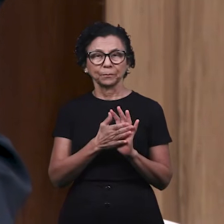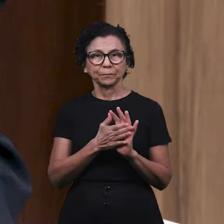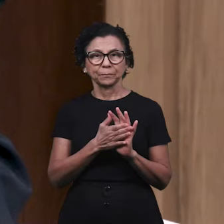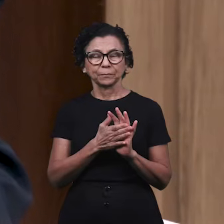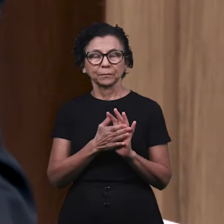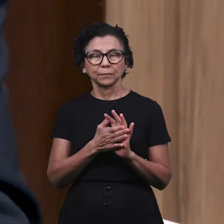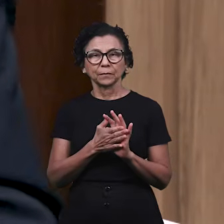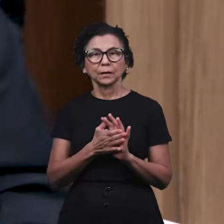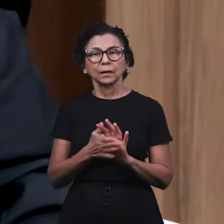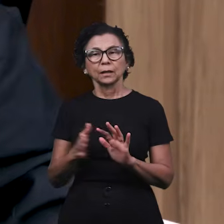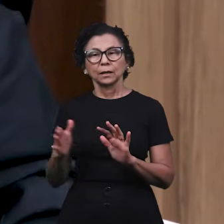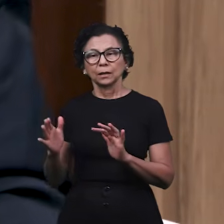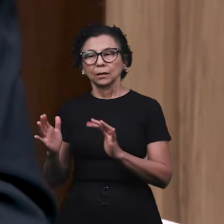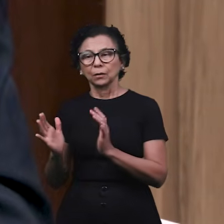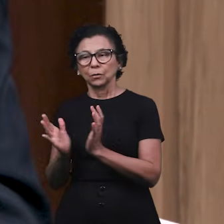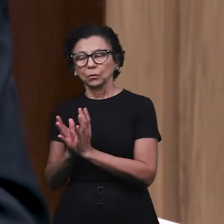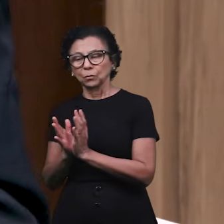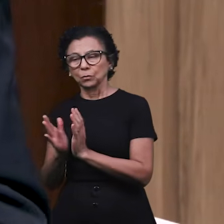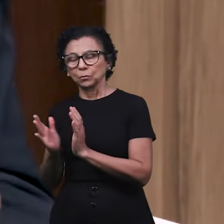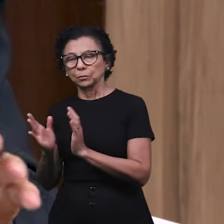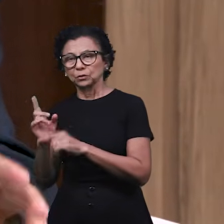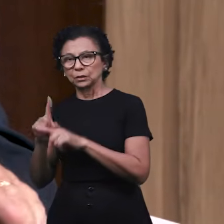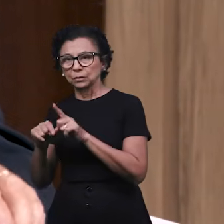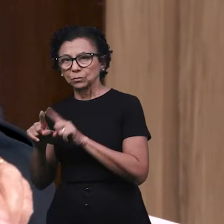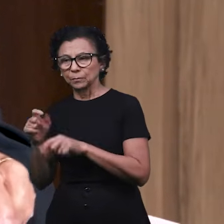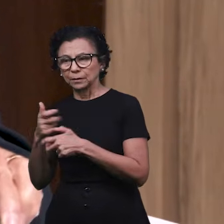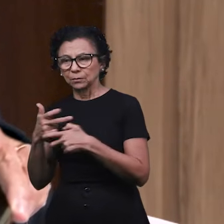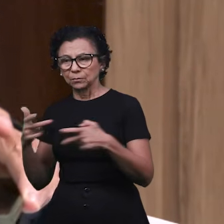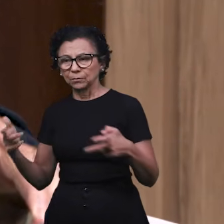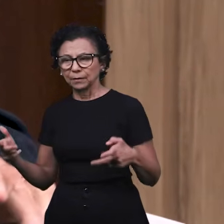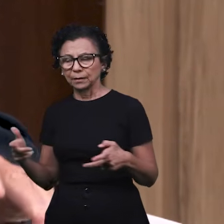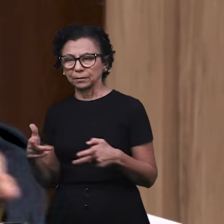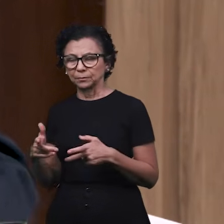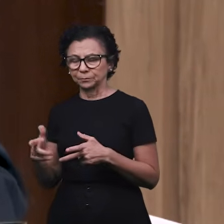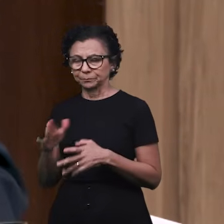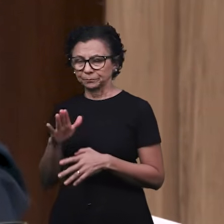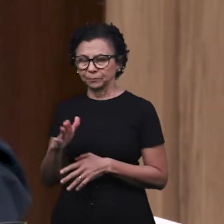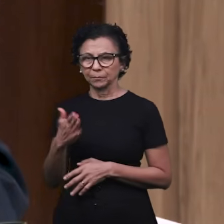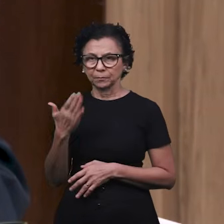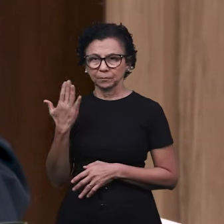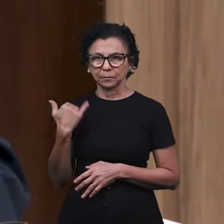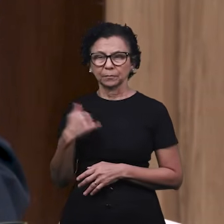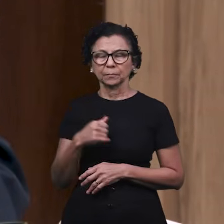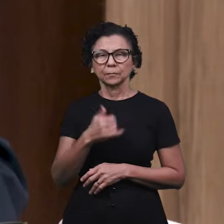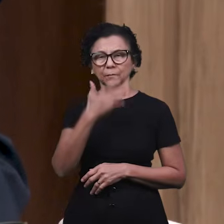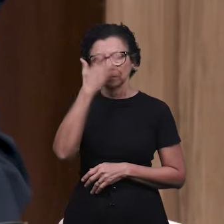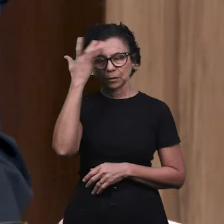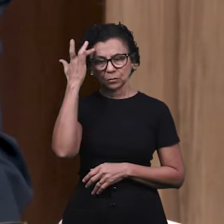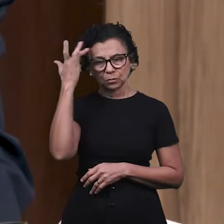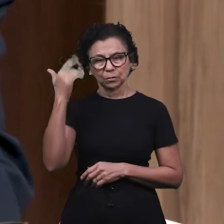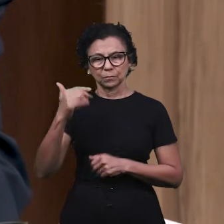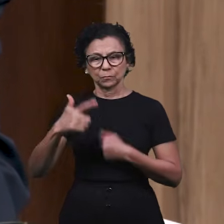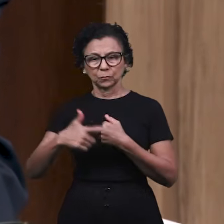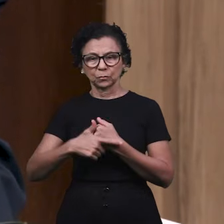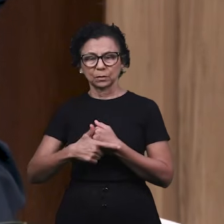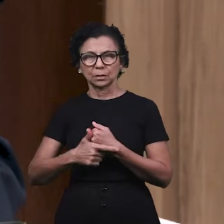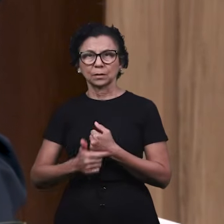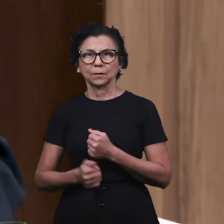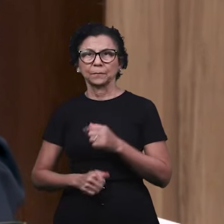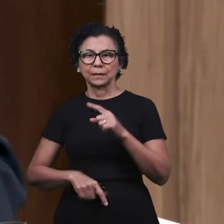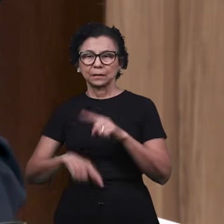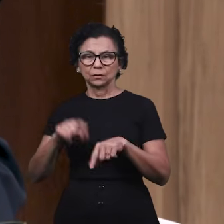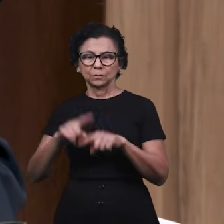lá. Eu tive uma vez um instrumentista na igreja que ele viveu até